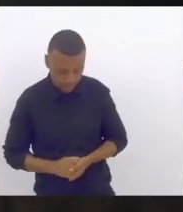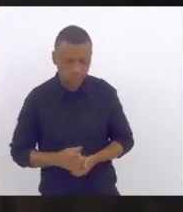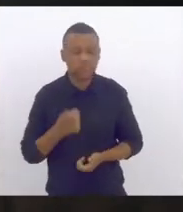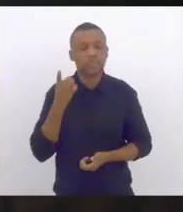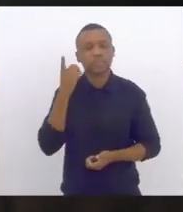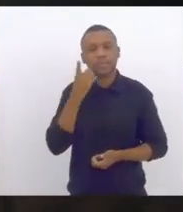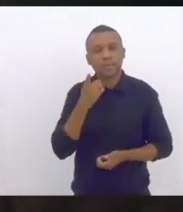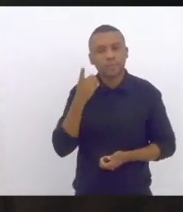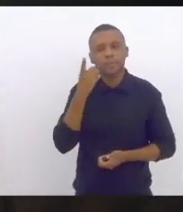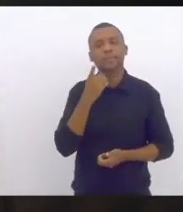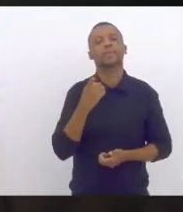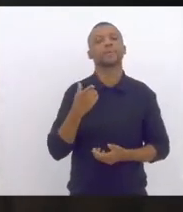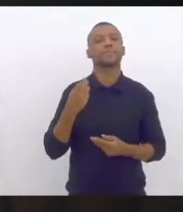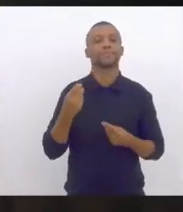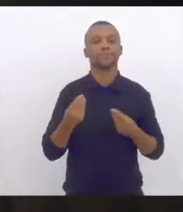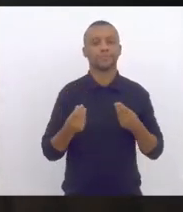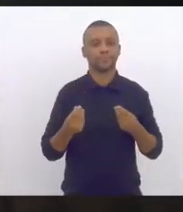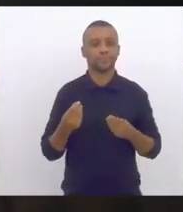Deputado,